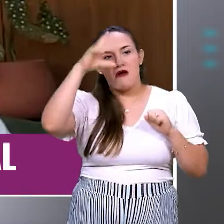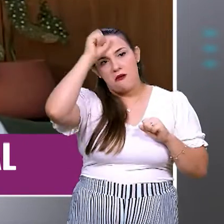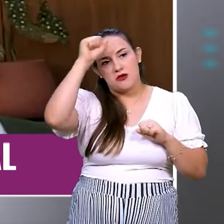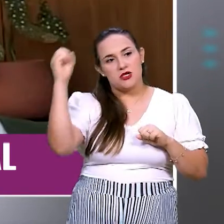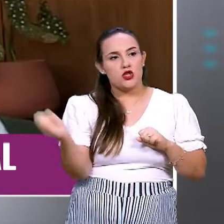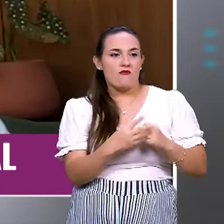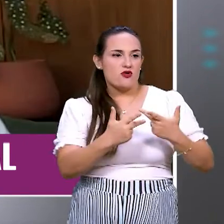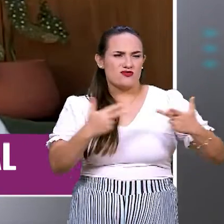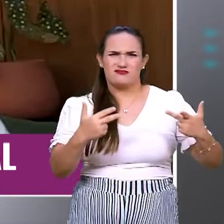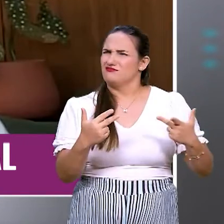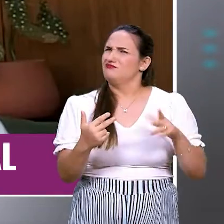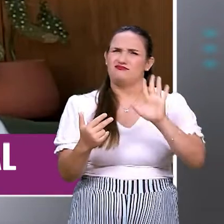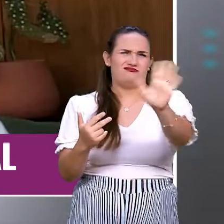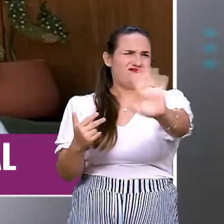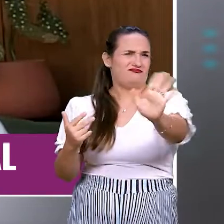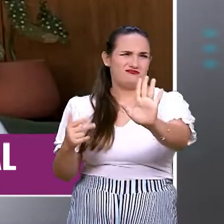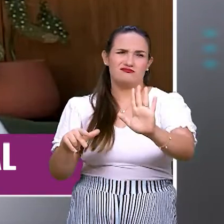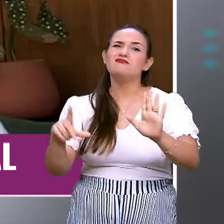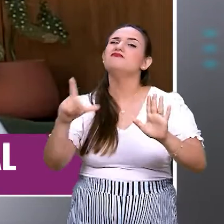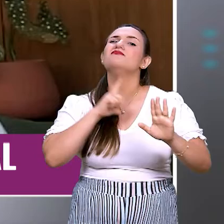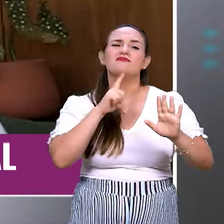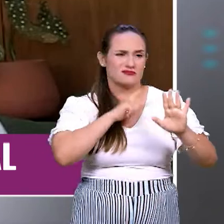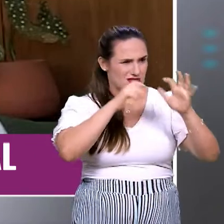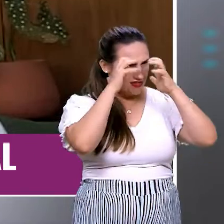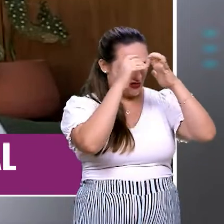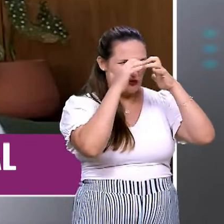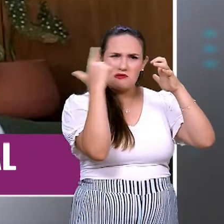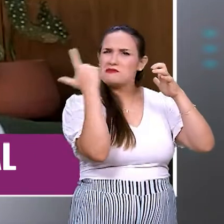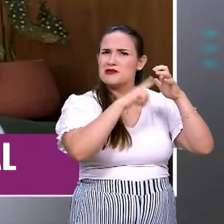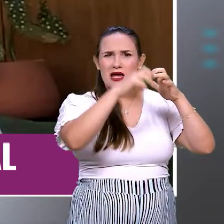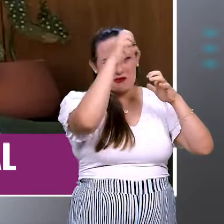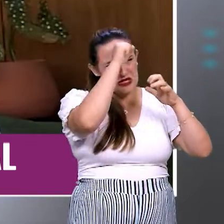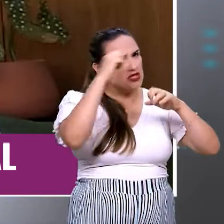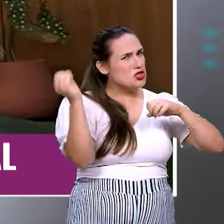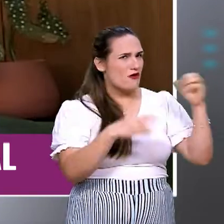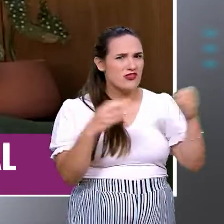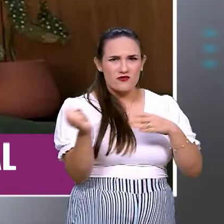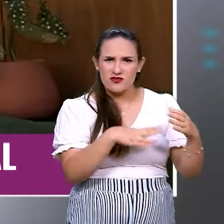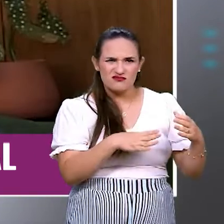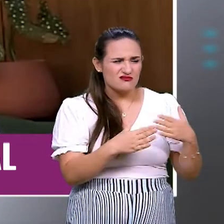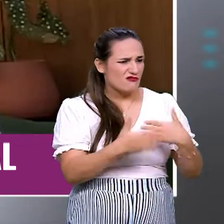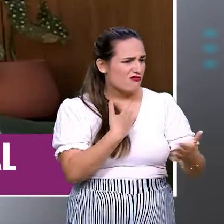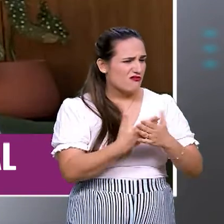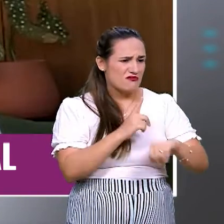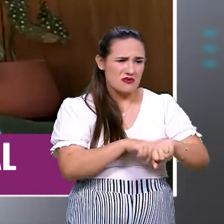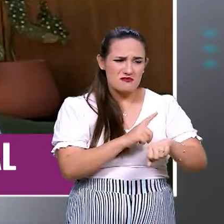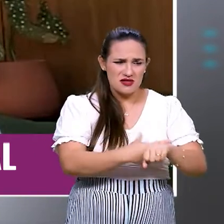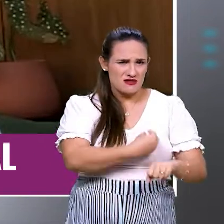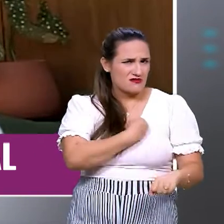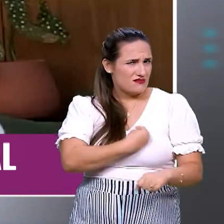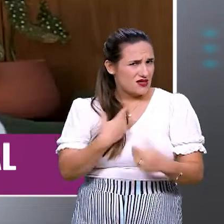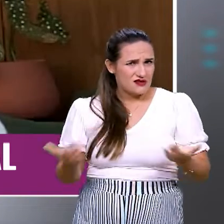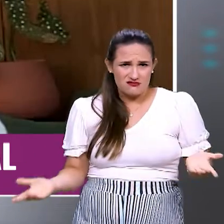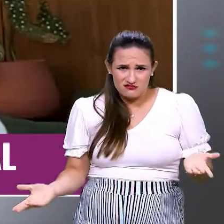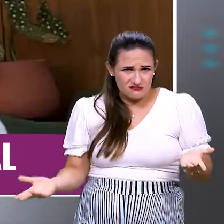aprende coisas novas, isso a gente já sabe que o nosso cérebro ele tem uma neuroplasticidade incrível, então a gente aprende coisas novas a qualquer fase da